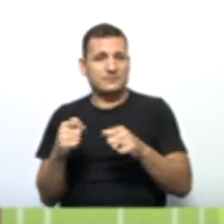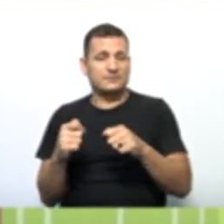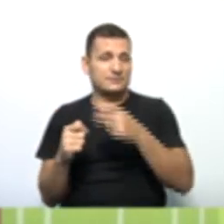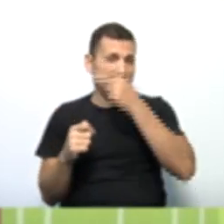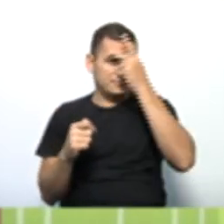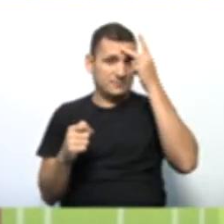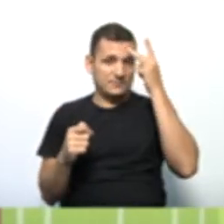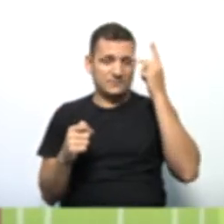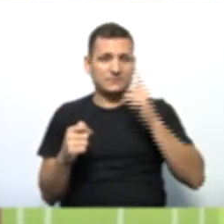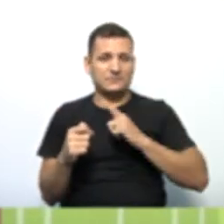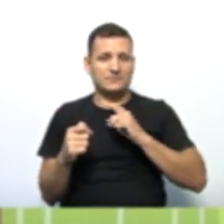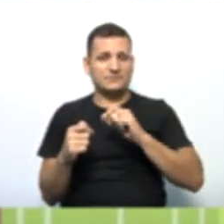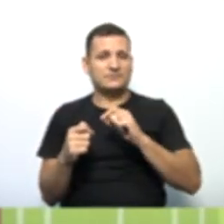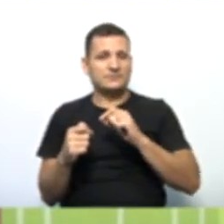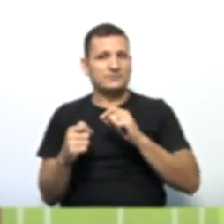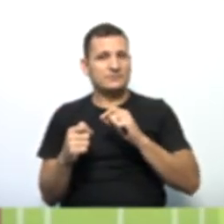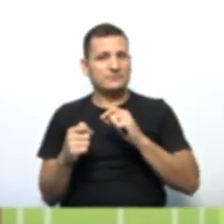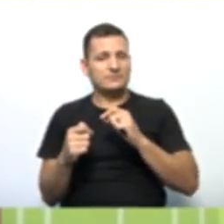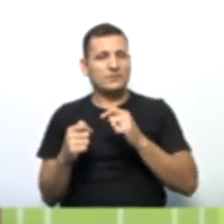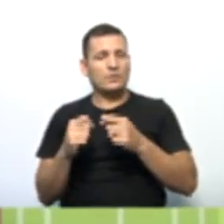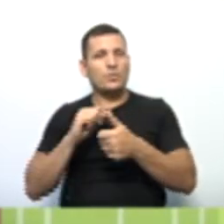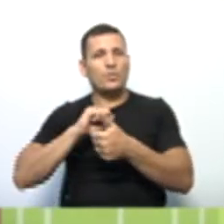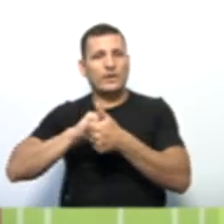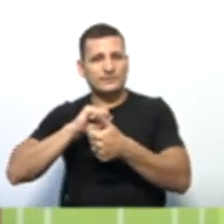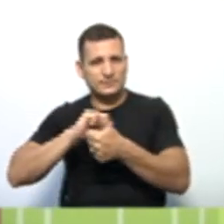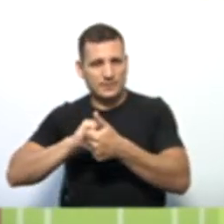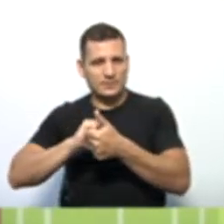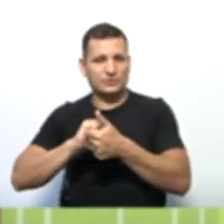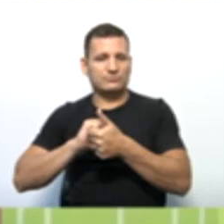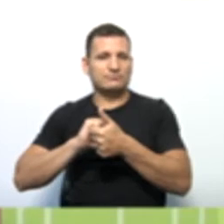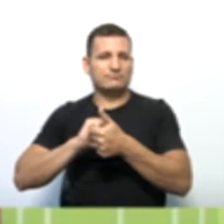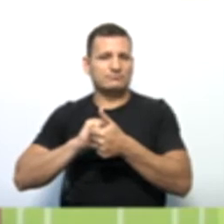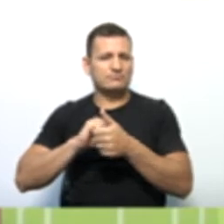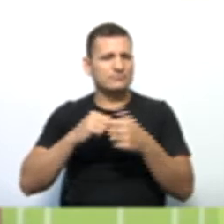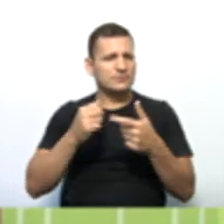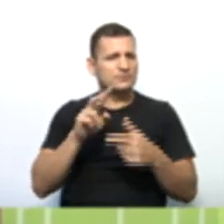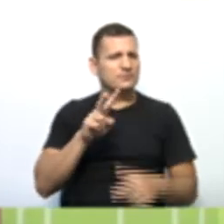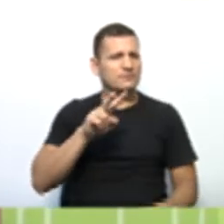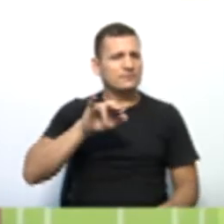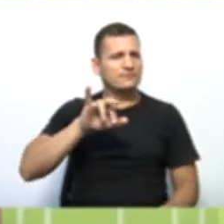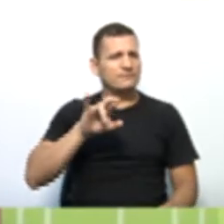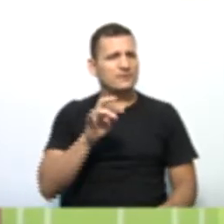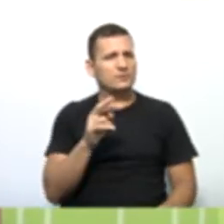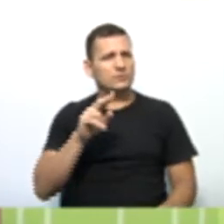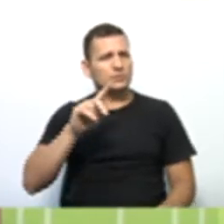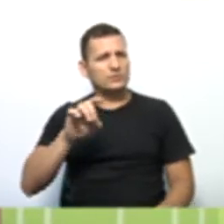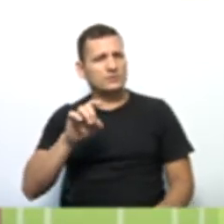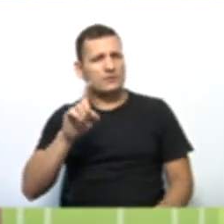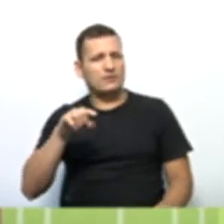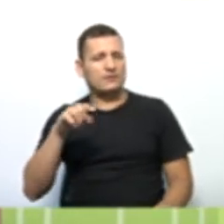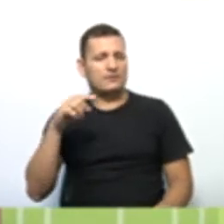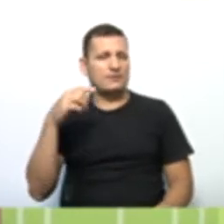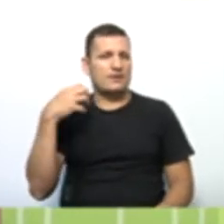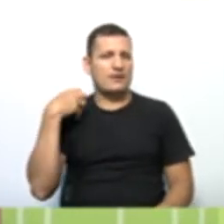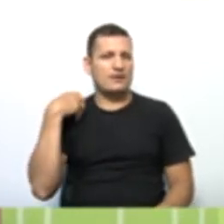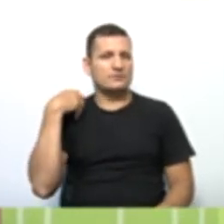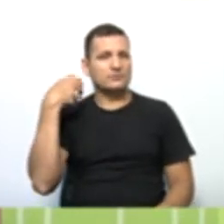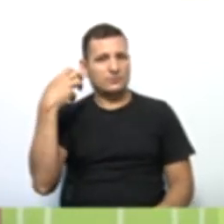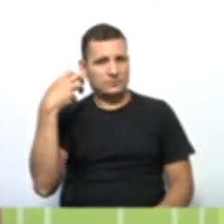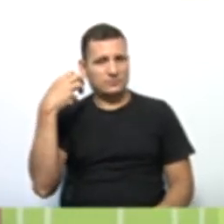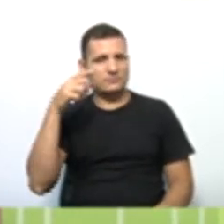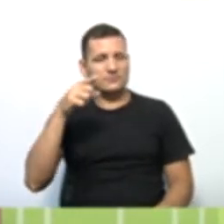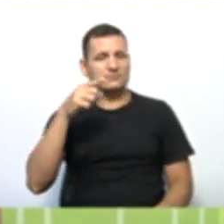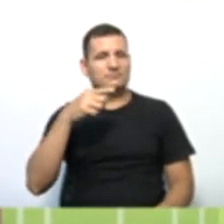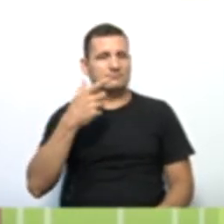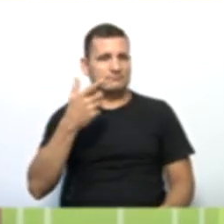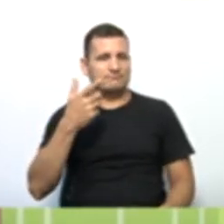virtuosas. Opa, felicidade, virtude, isso é Aristóteles. Aristóteles falava isso e você está aí pensando em felicidade e